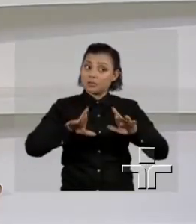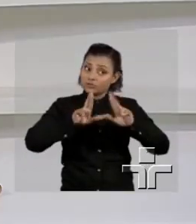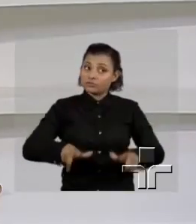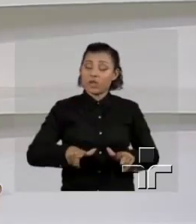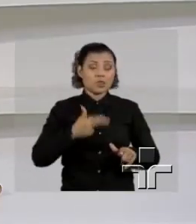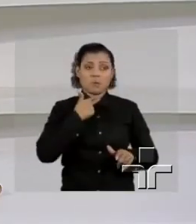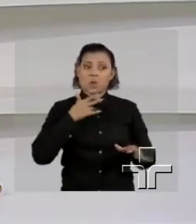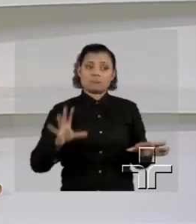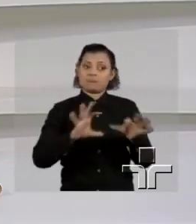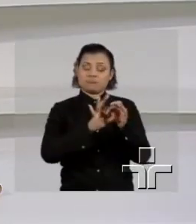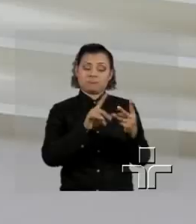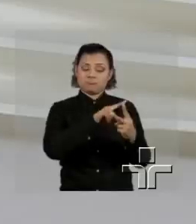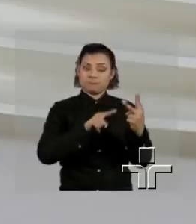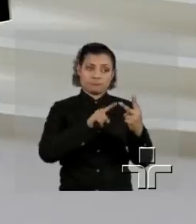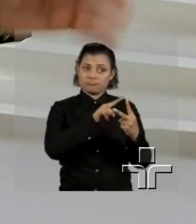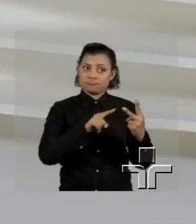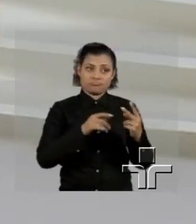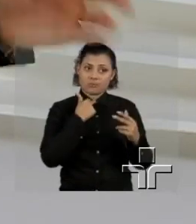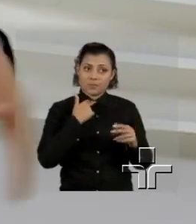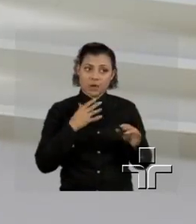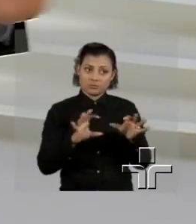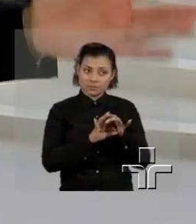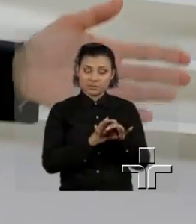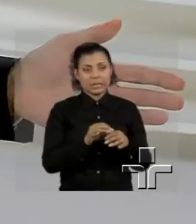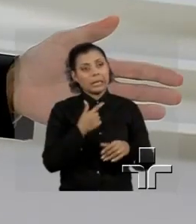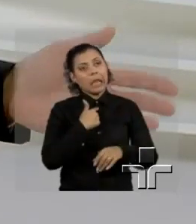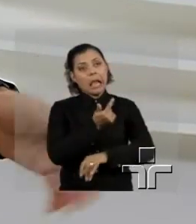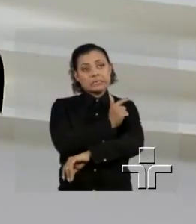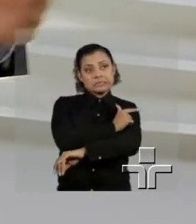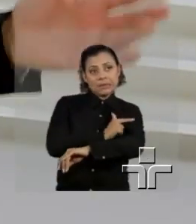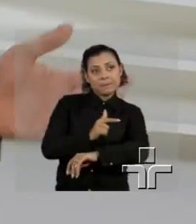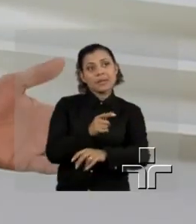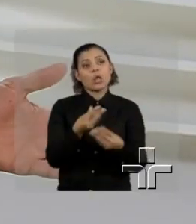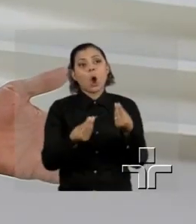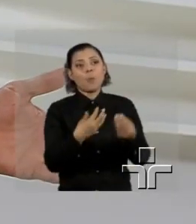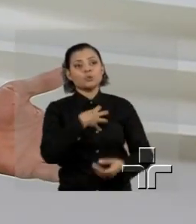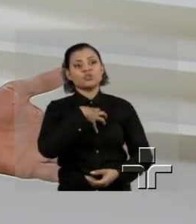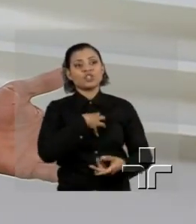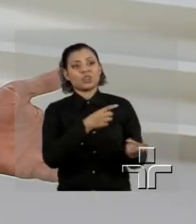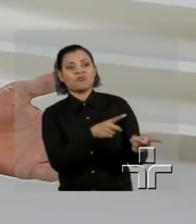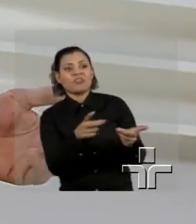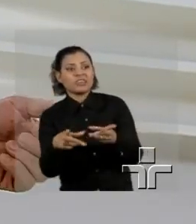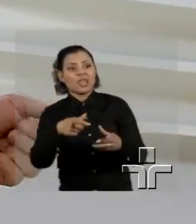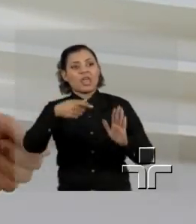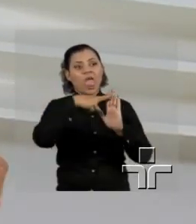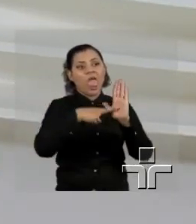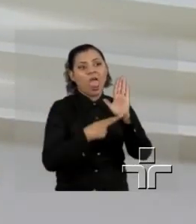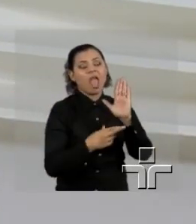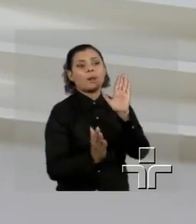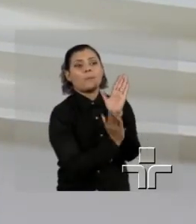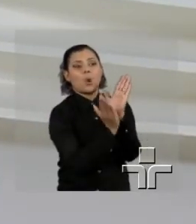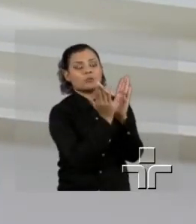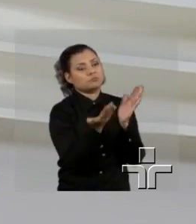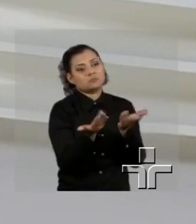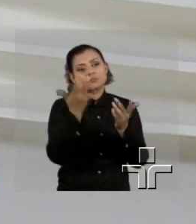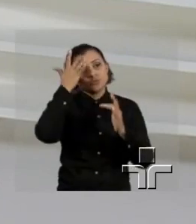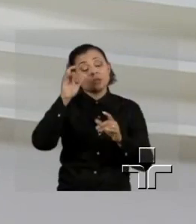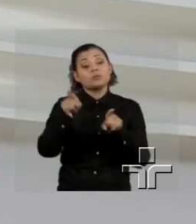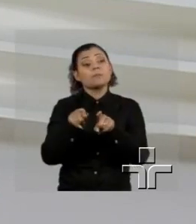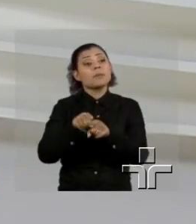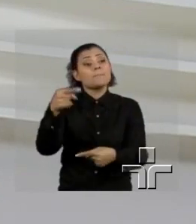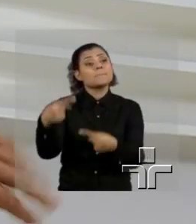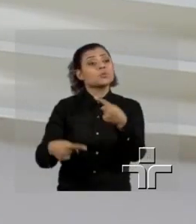povo, isso dentro do Exército. Assim, o senhor, primeiro, como general, não acha que isso é uma provocação? E o senhor,